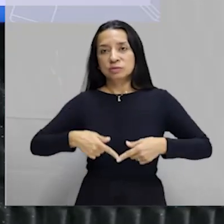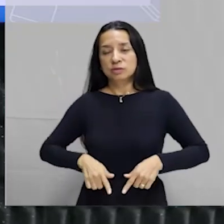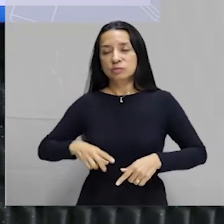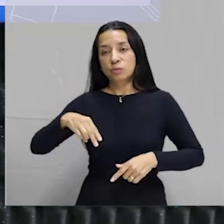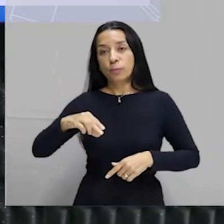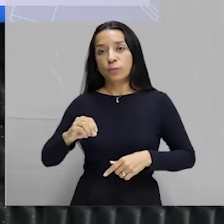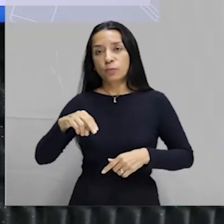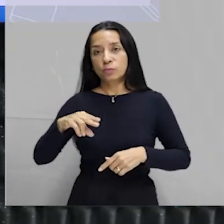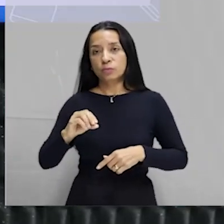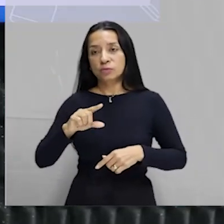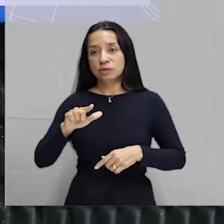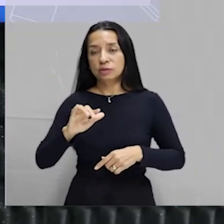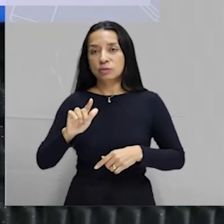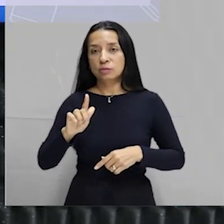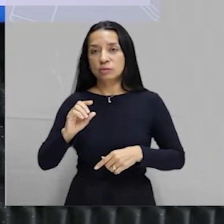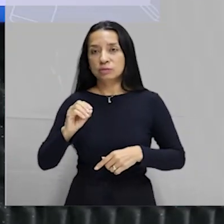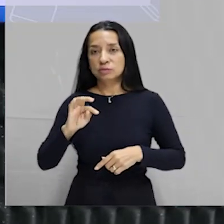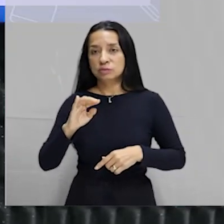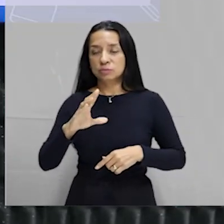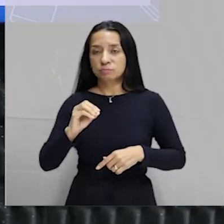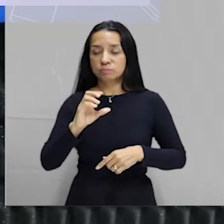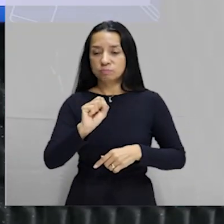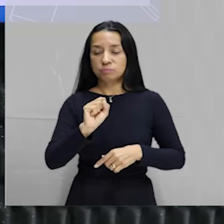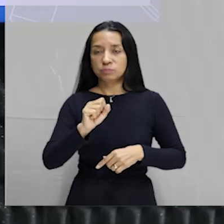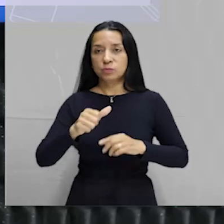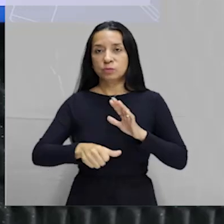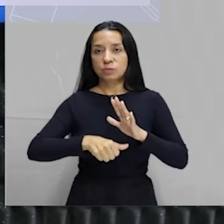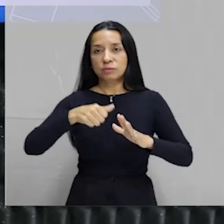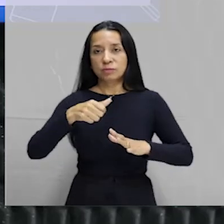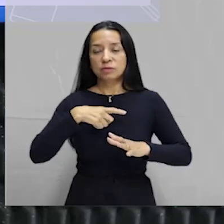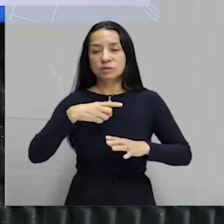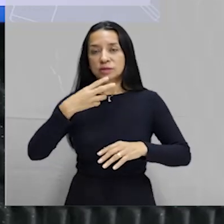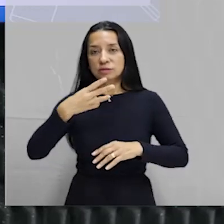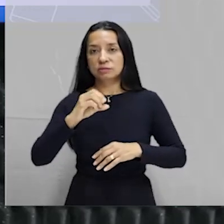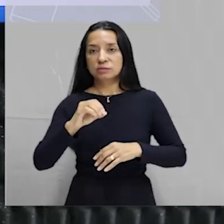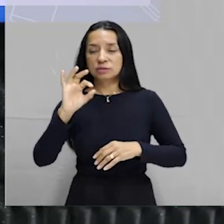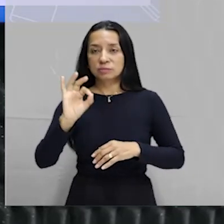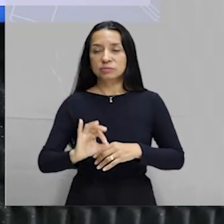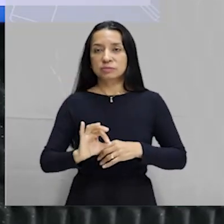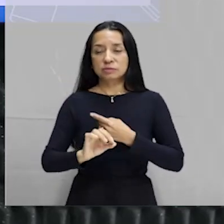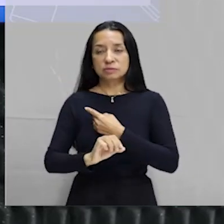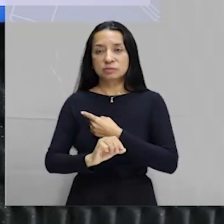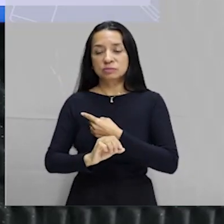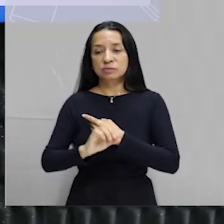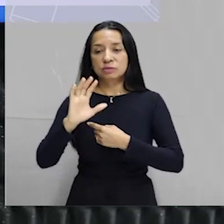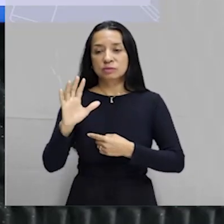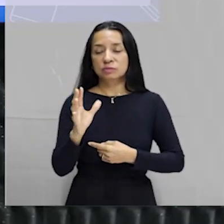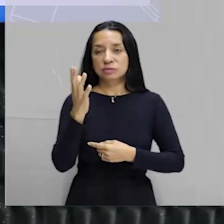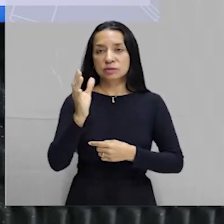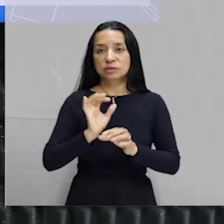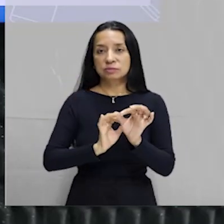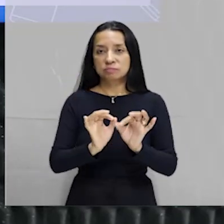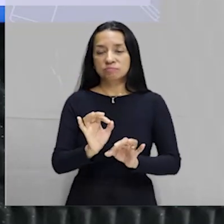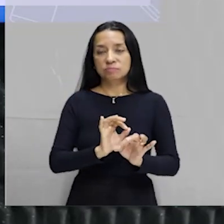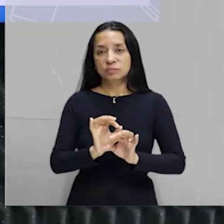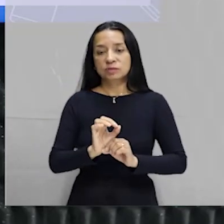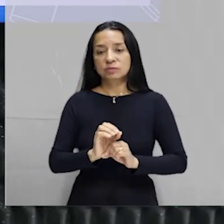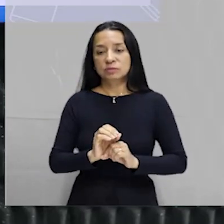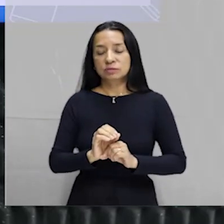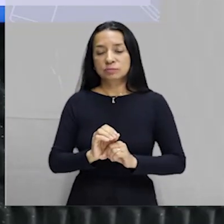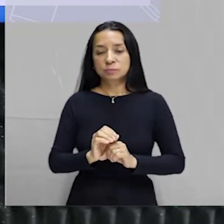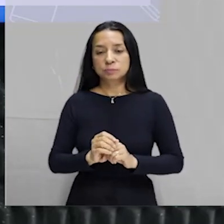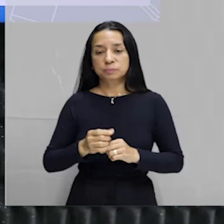caso aqui, que é o que eu vou falar para vocês, ocorre 30% das ocorrências, vai acontecer a formação